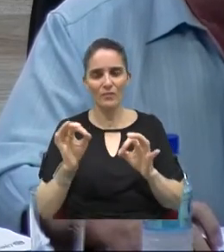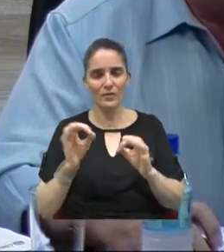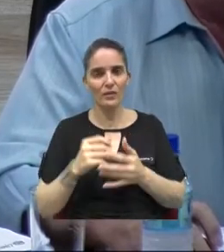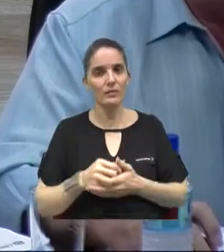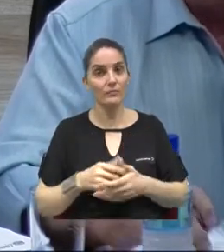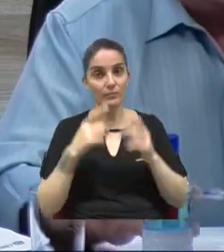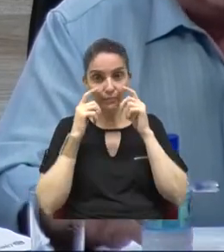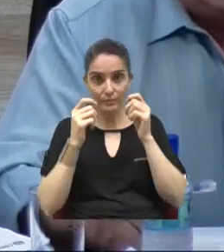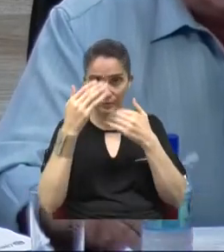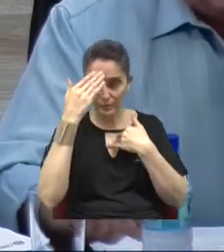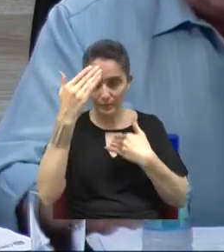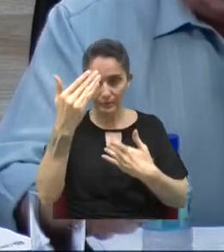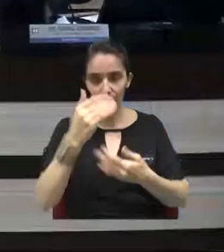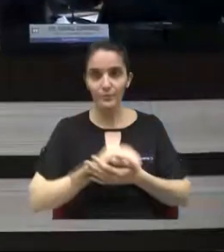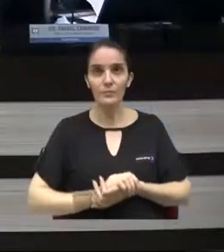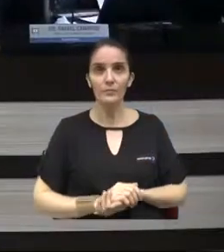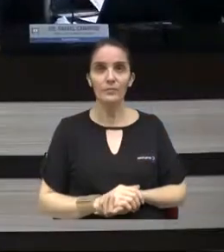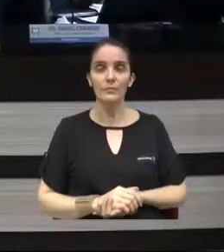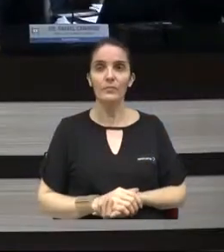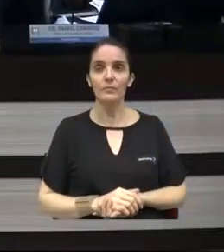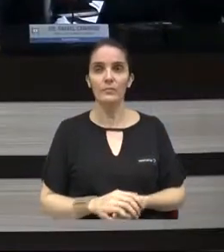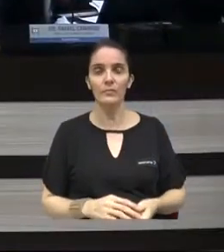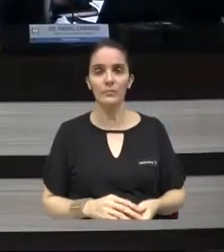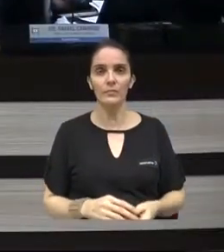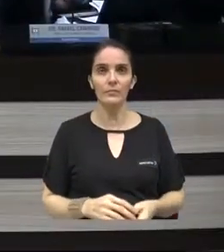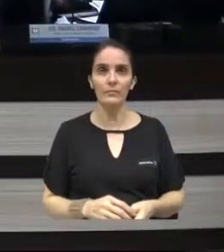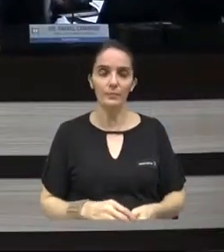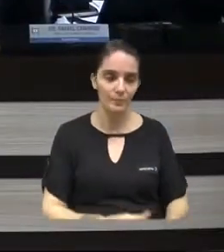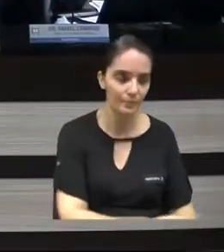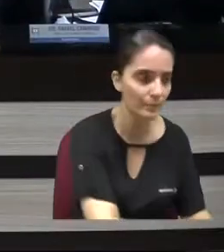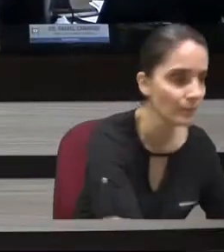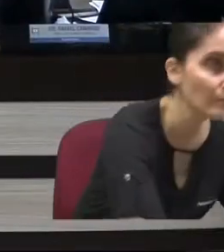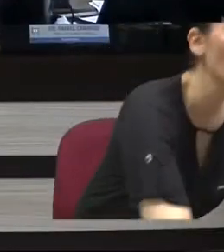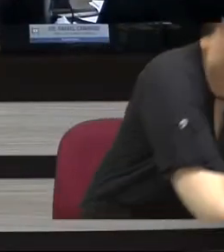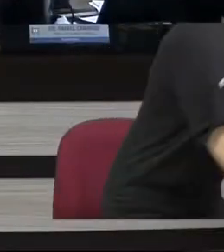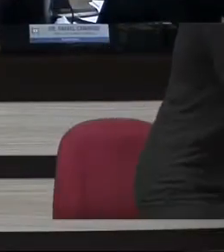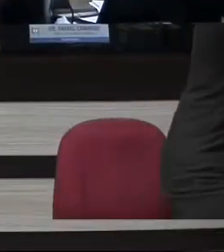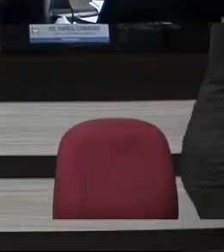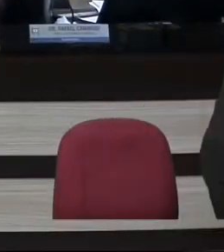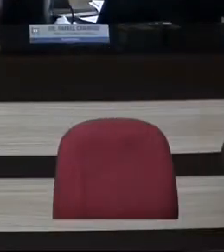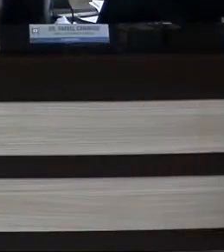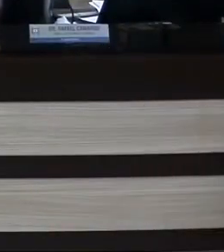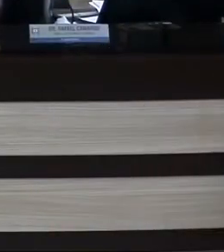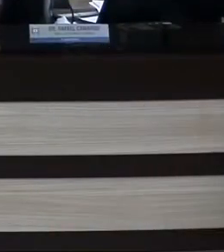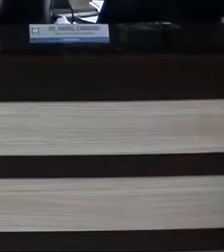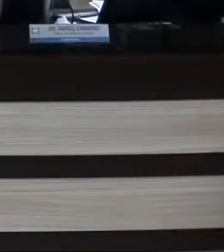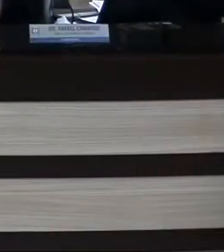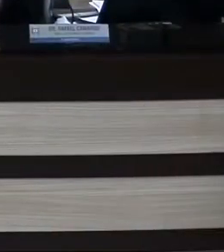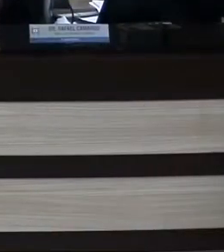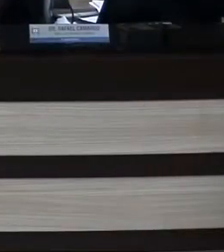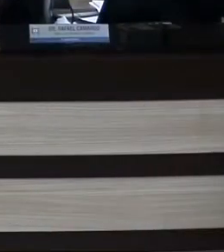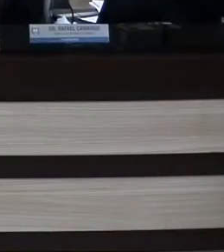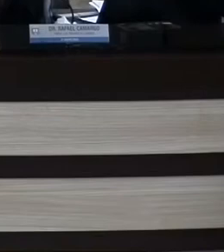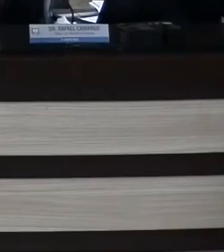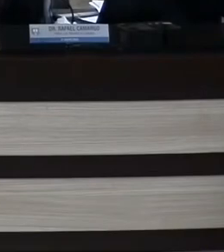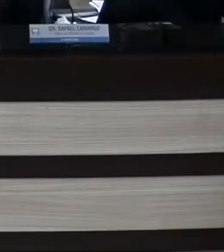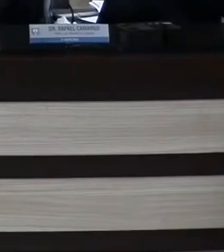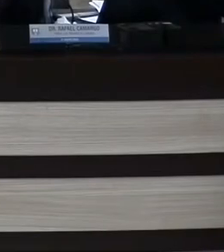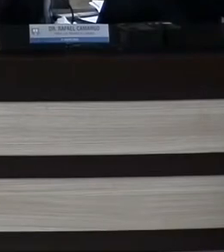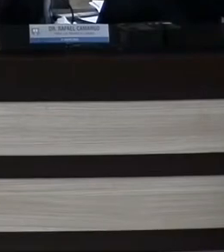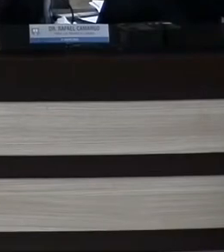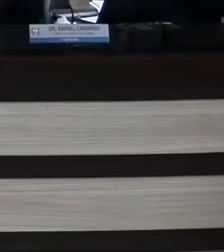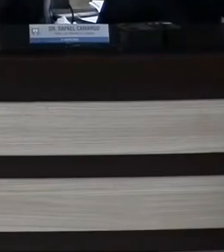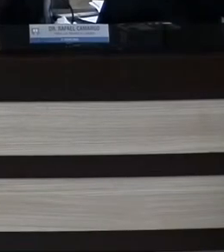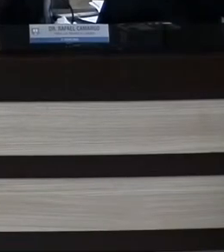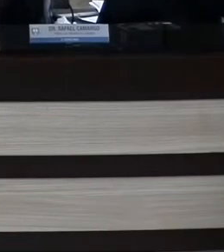Muito obrigada. Item 4 da pauta. Projeto de lei complementar 3/2018, de